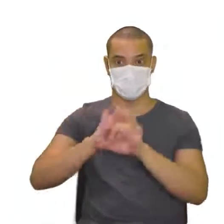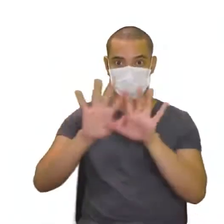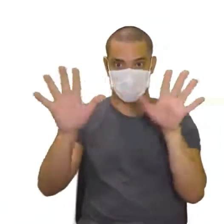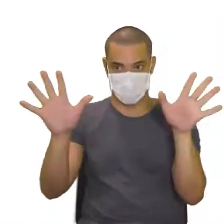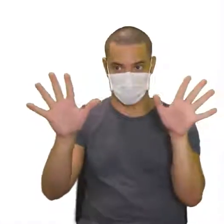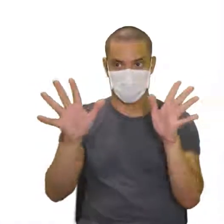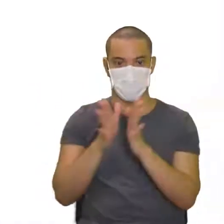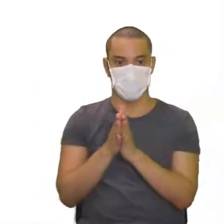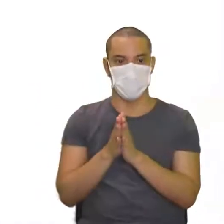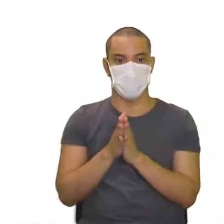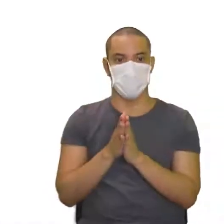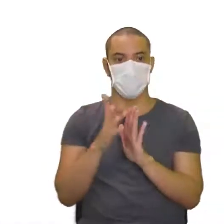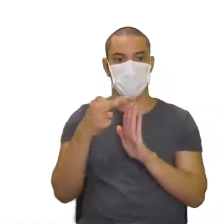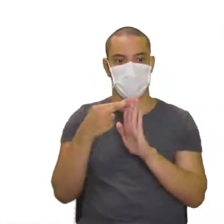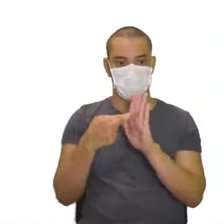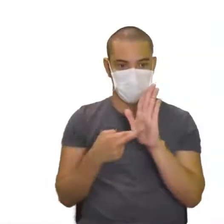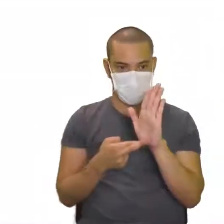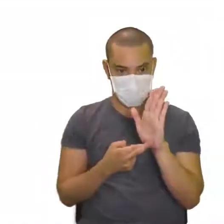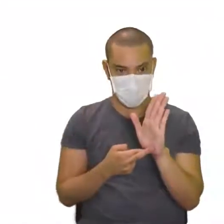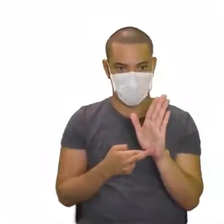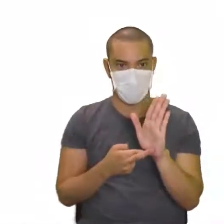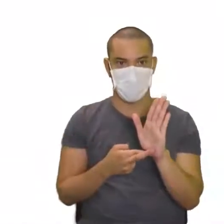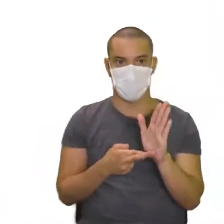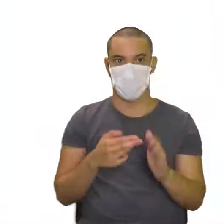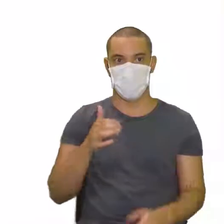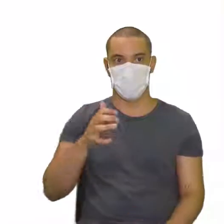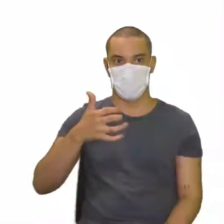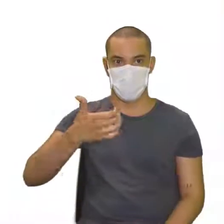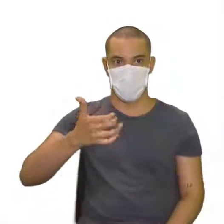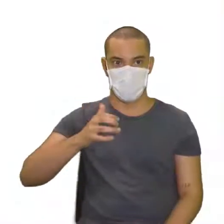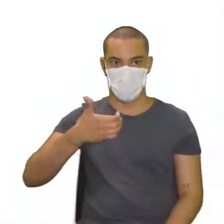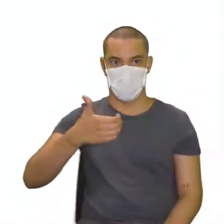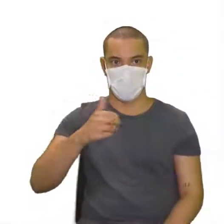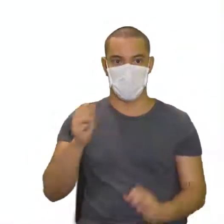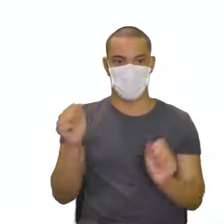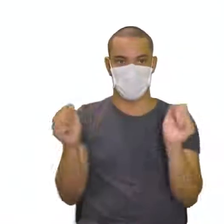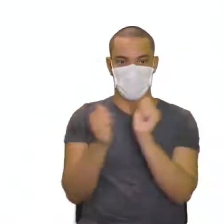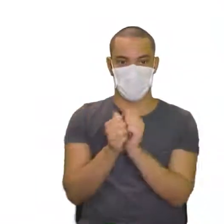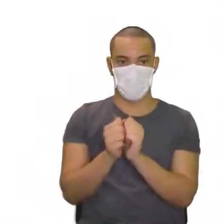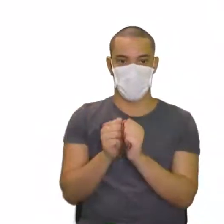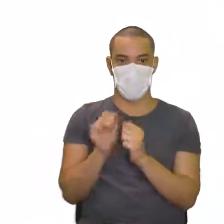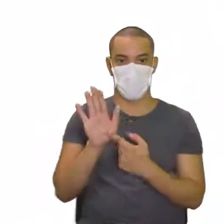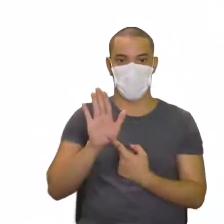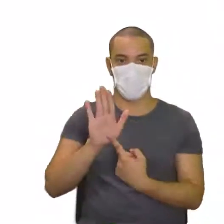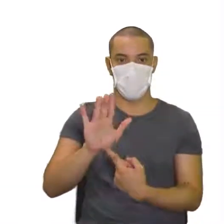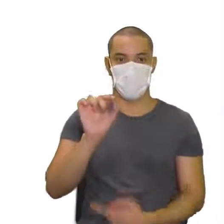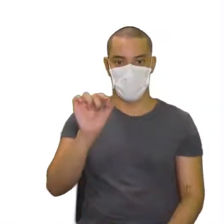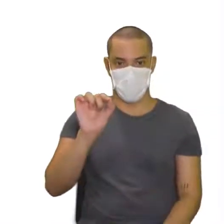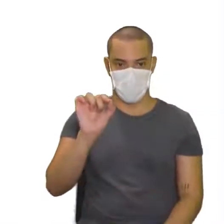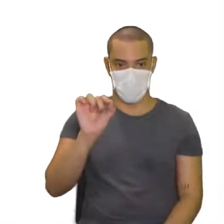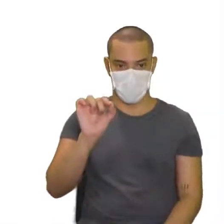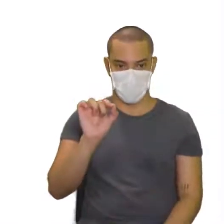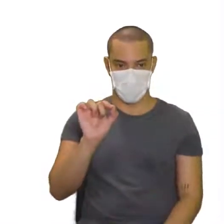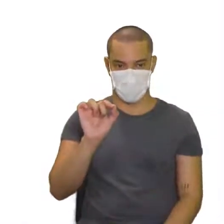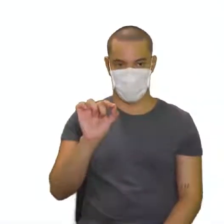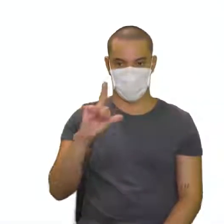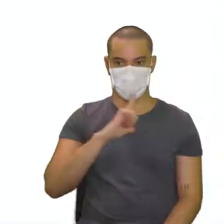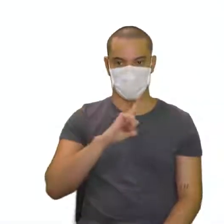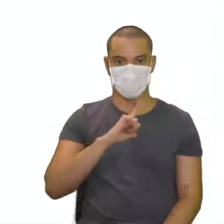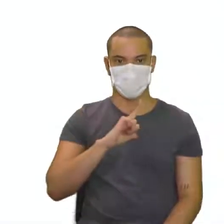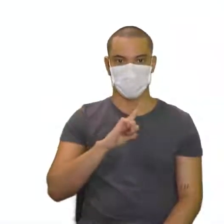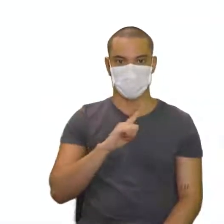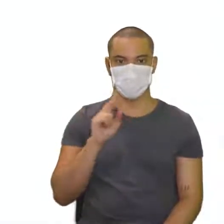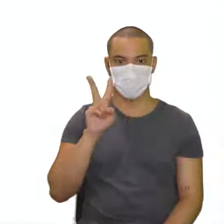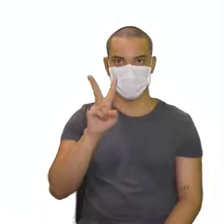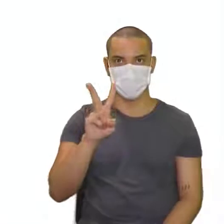e aqui, ó, pela regra da mão direita envolvente, o polegar direito aponta para o sentido da corrente ao